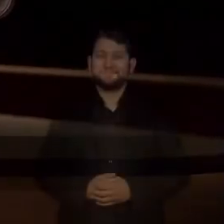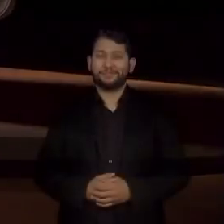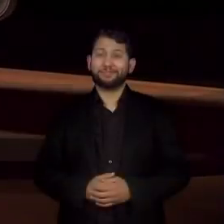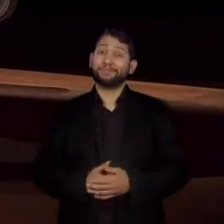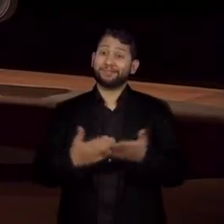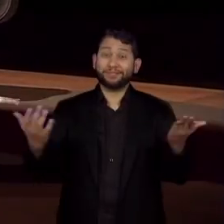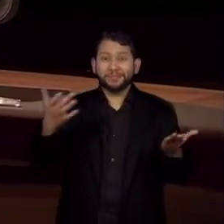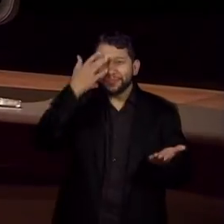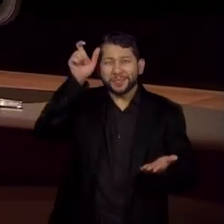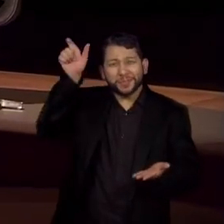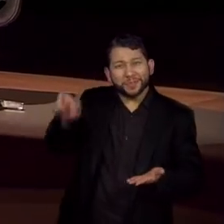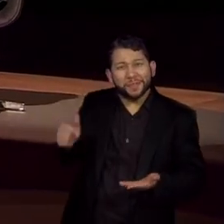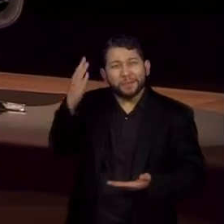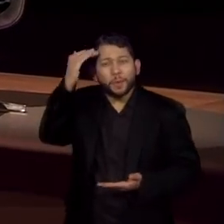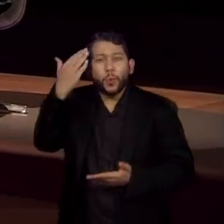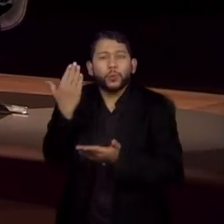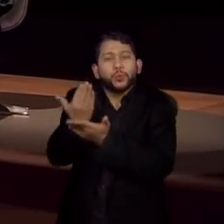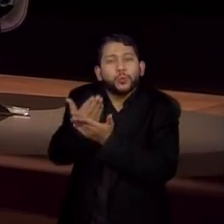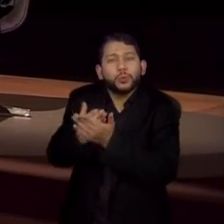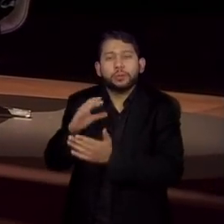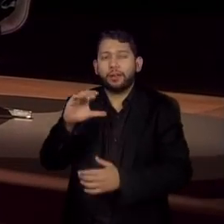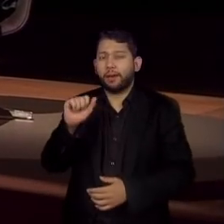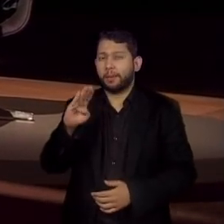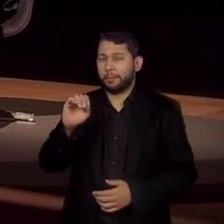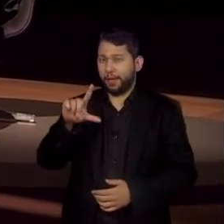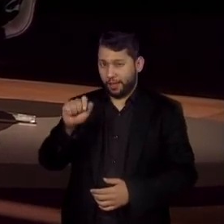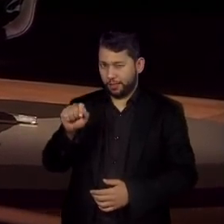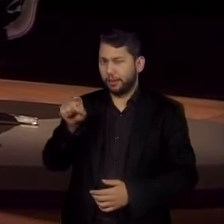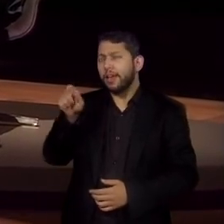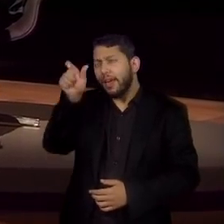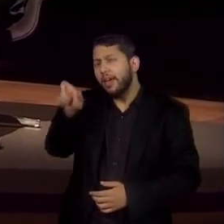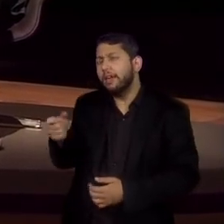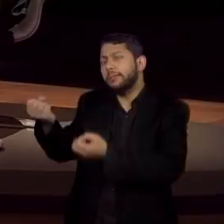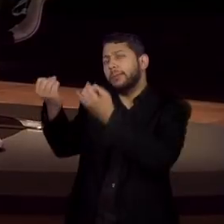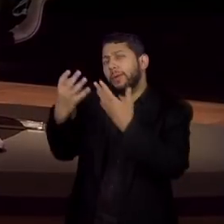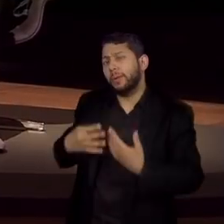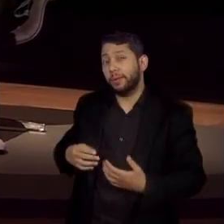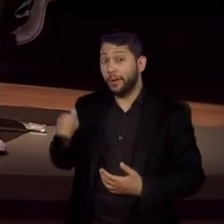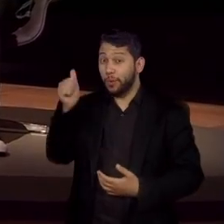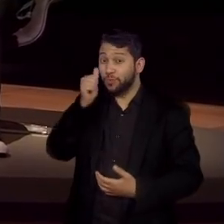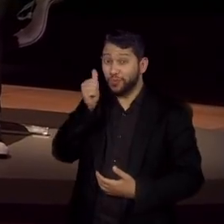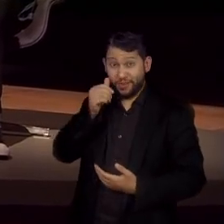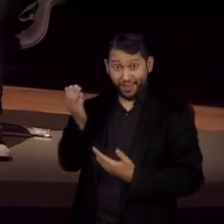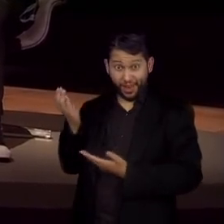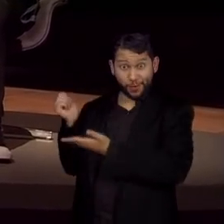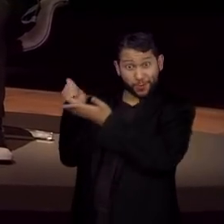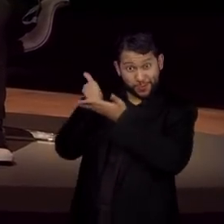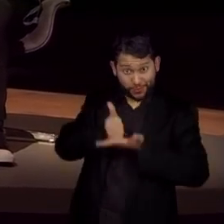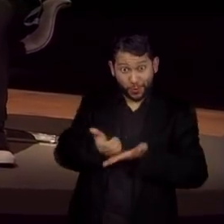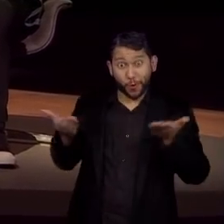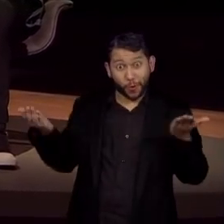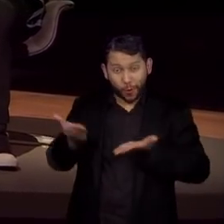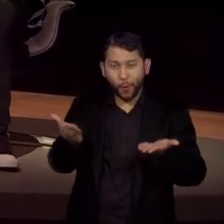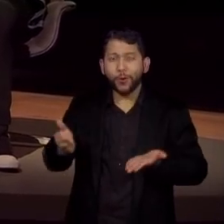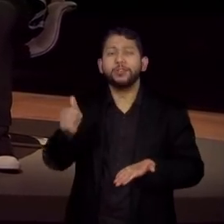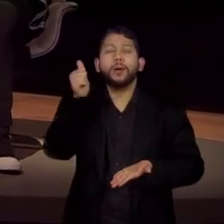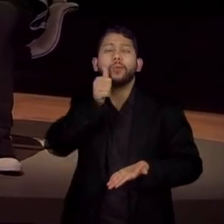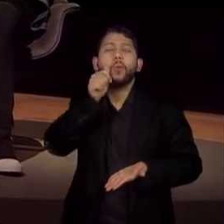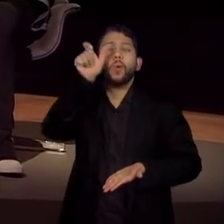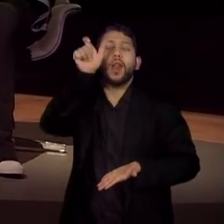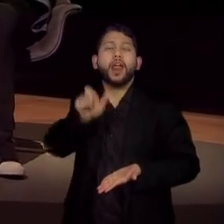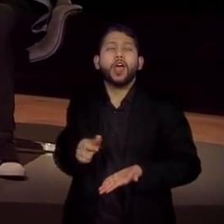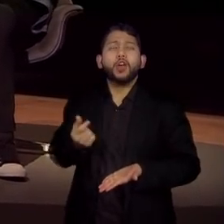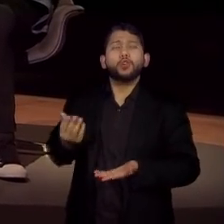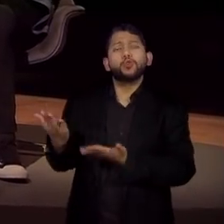Um estudioso da Cabala disse que a nossa convidada de hoje é uma mistura de eterna jovem com uma cigana